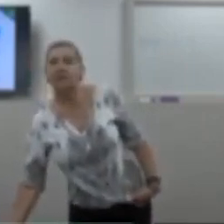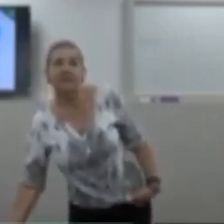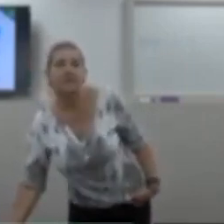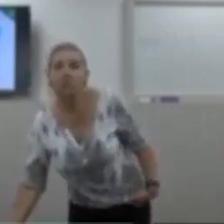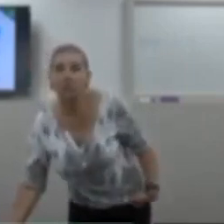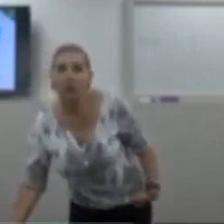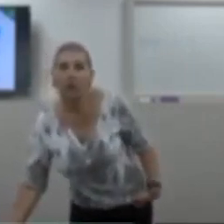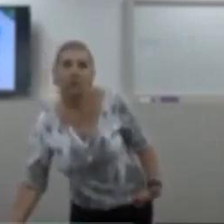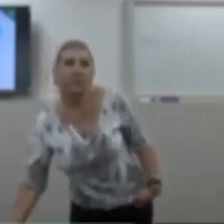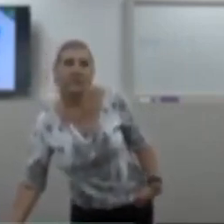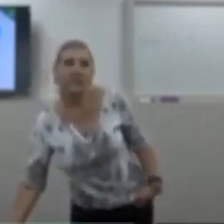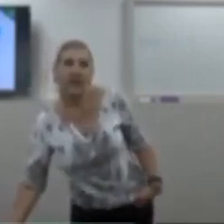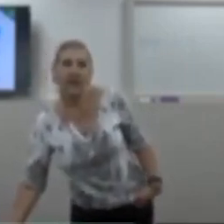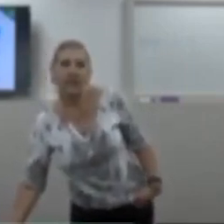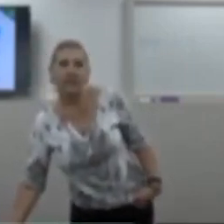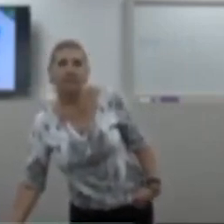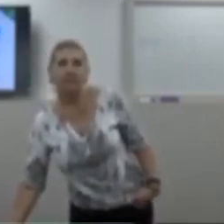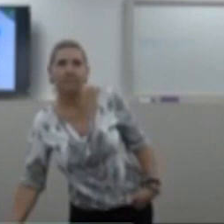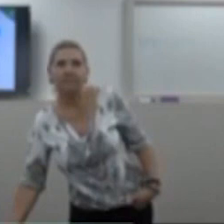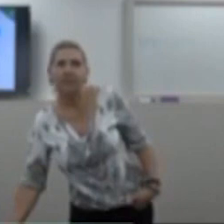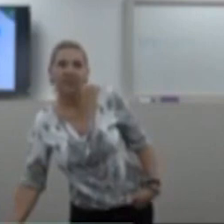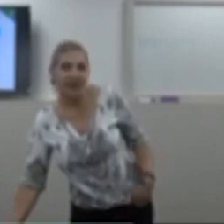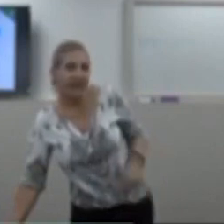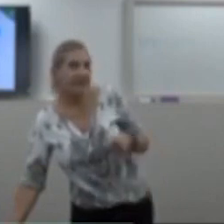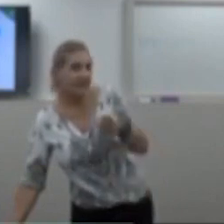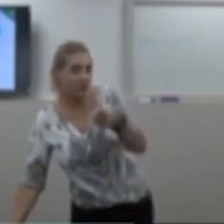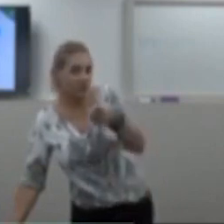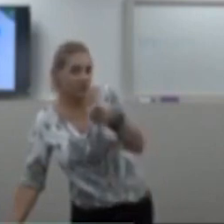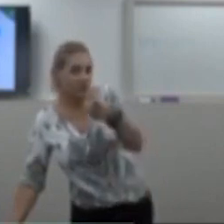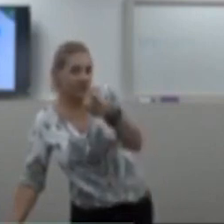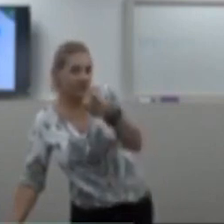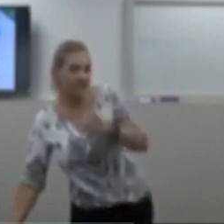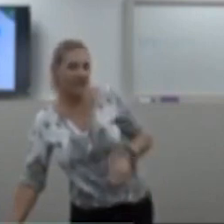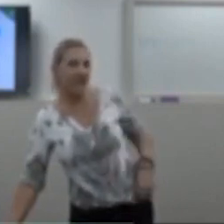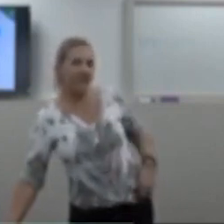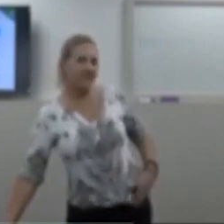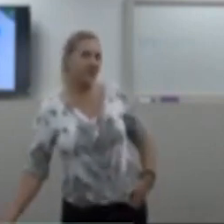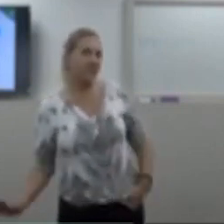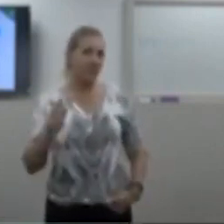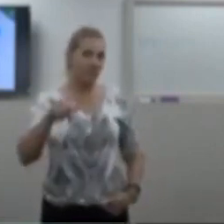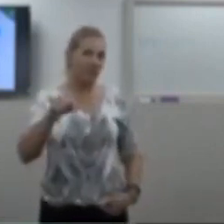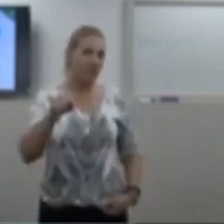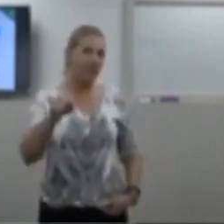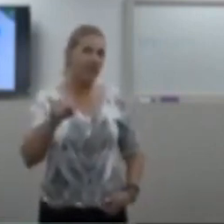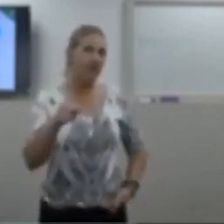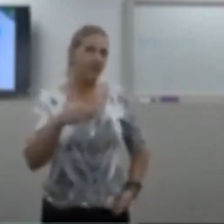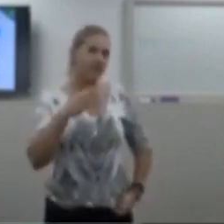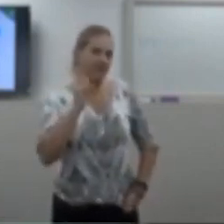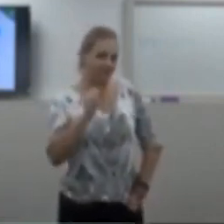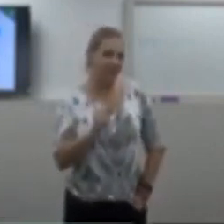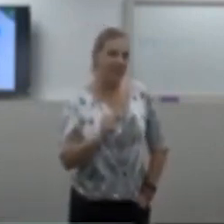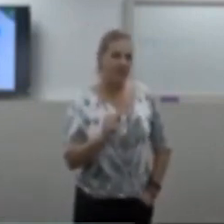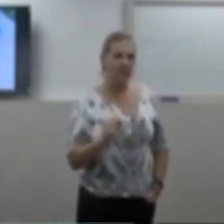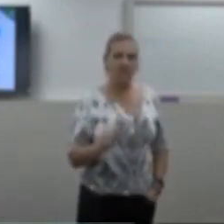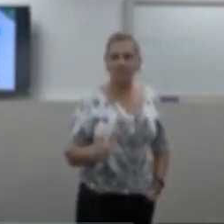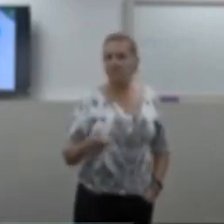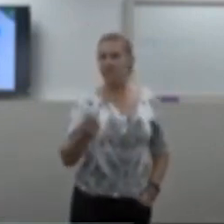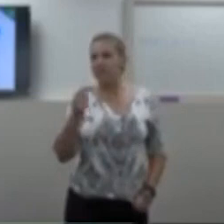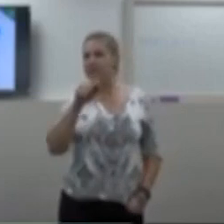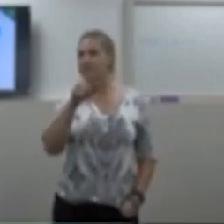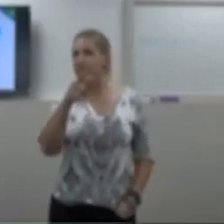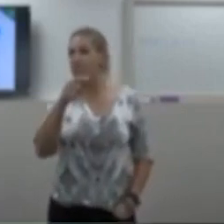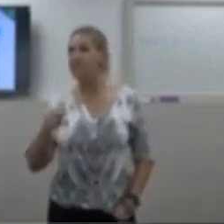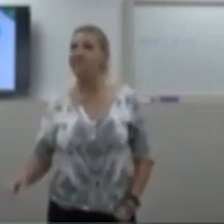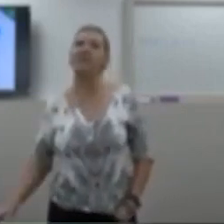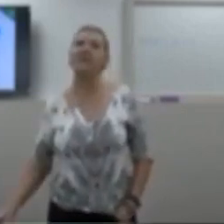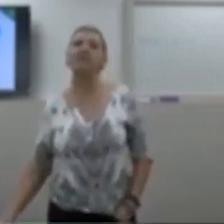22º, 89º, você que sabe. E aí, sugiro para você, se você tiver com um tempinho, tiver afim mesmo,